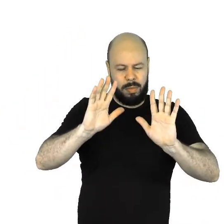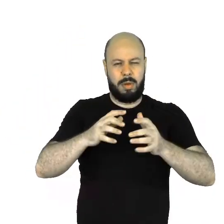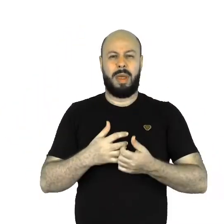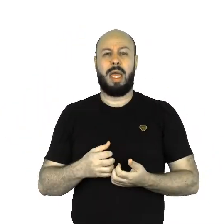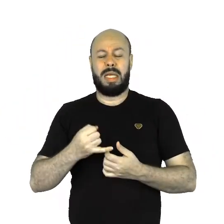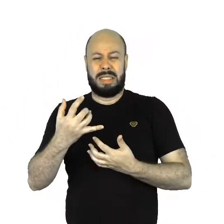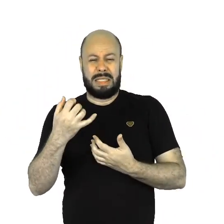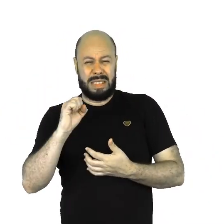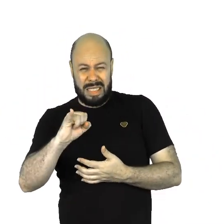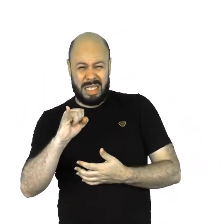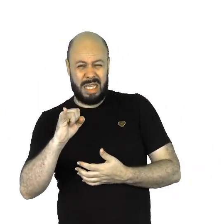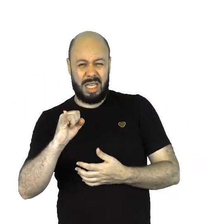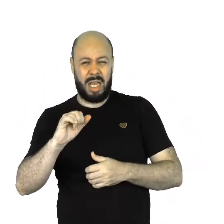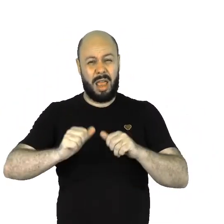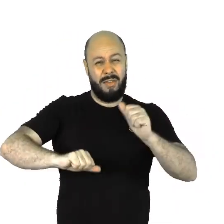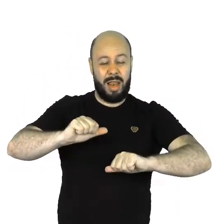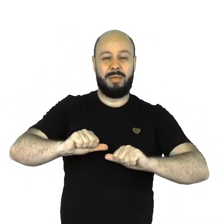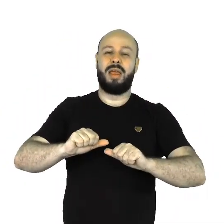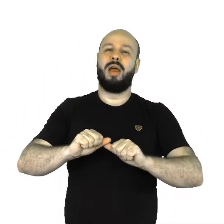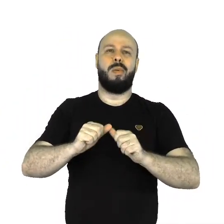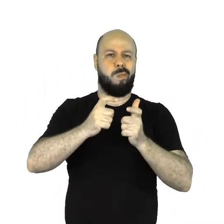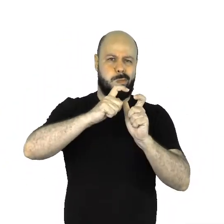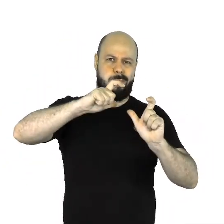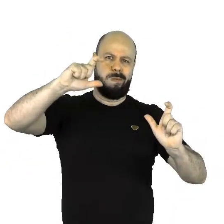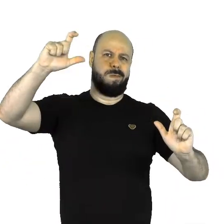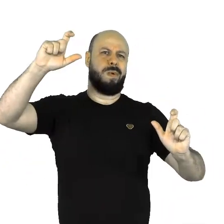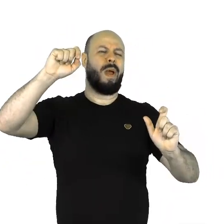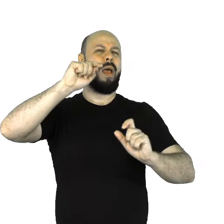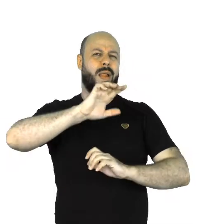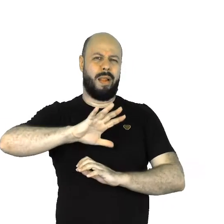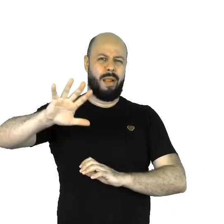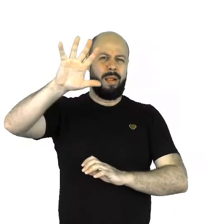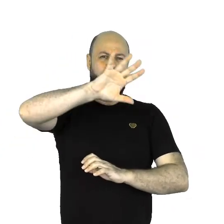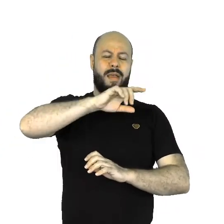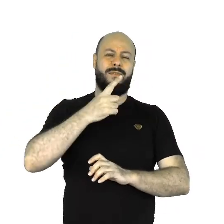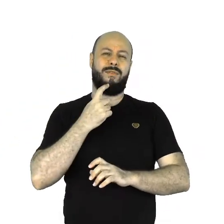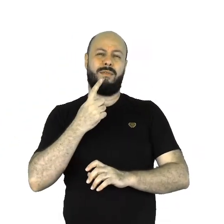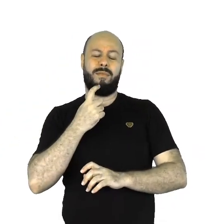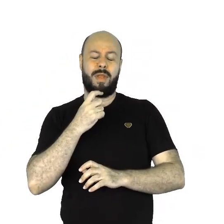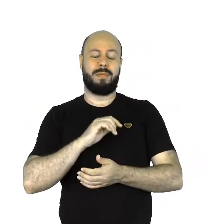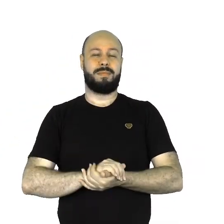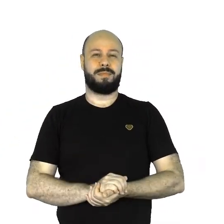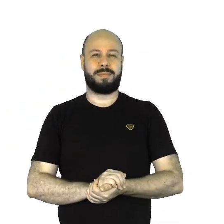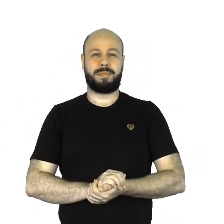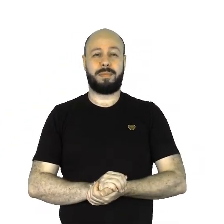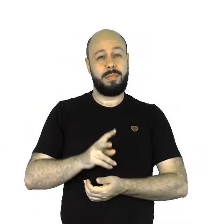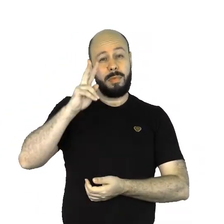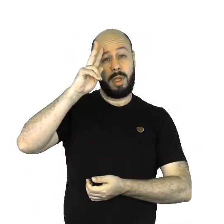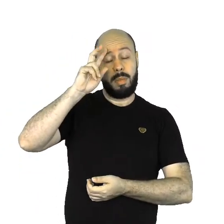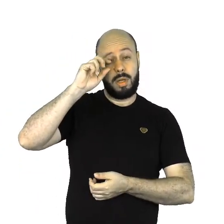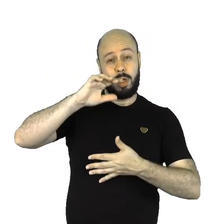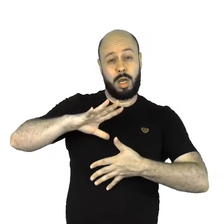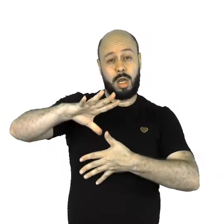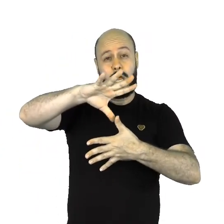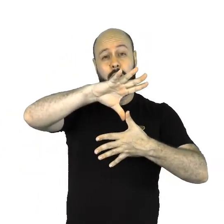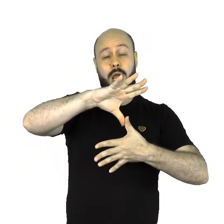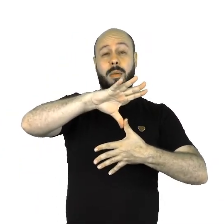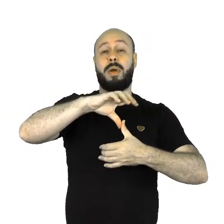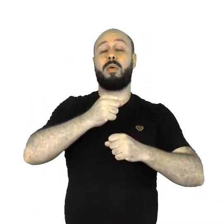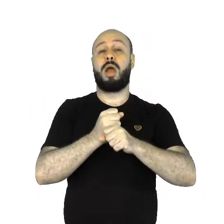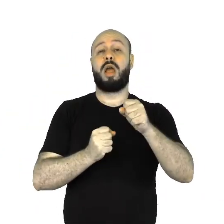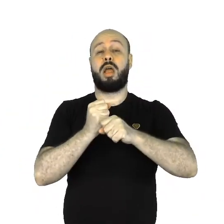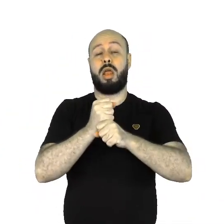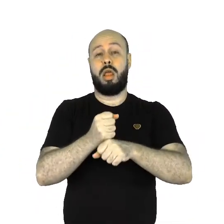desse mapa, é o que mais se desenvolve na Europa a partir desse mapa. Lembrando que esse mapa, a fonte dele é de